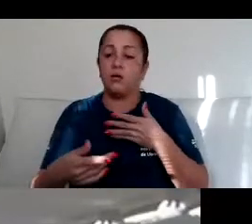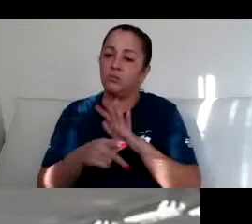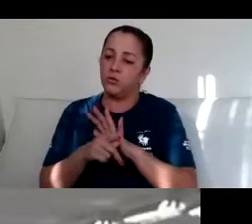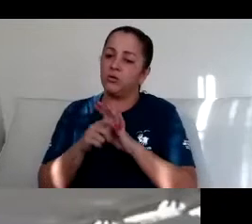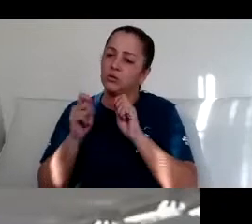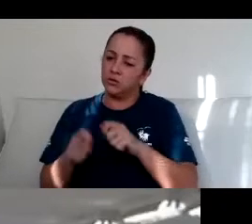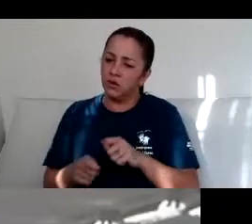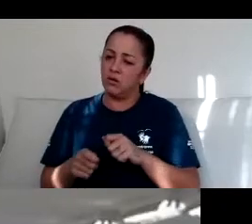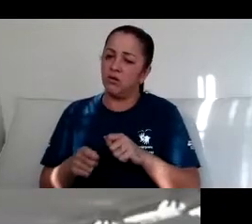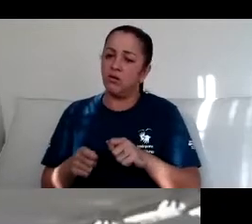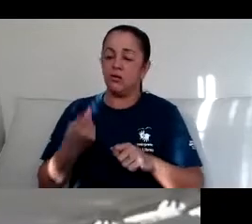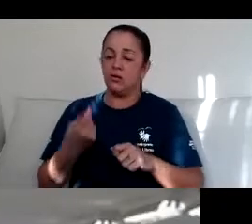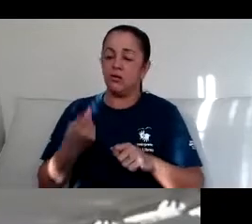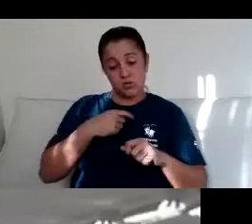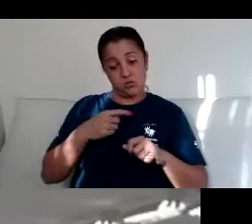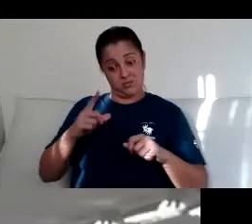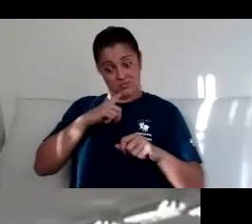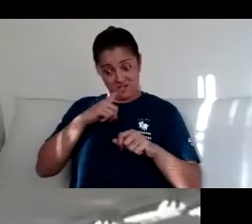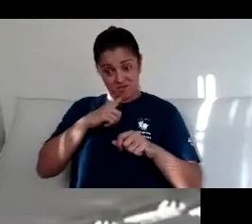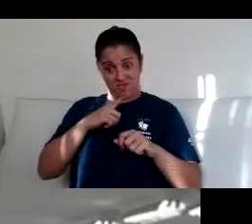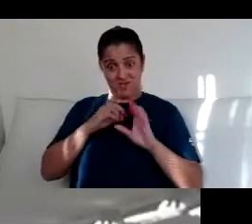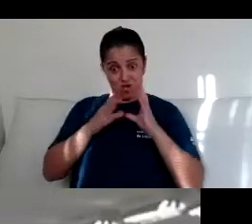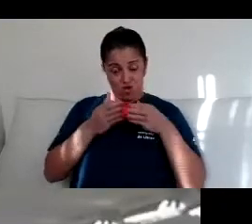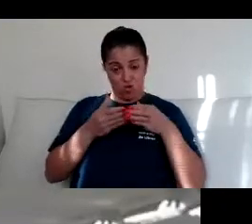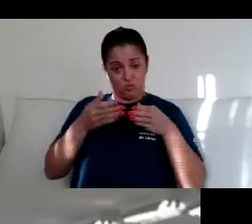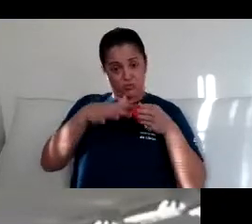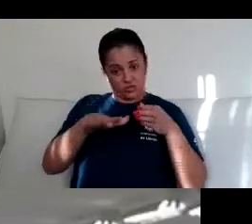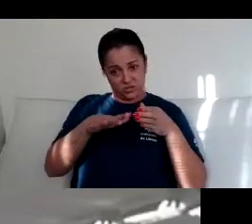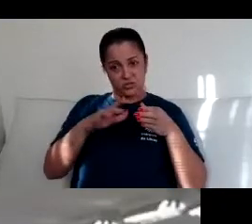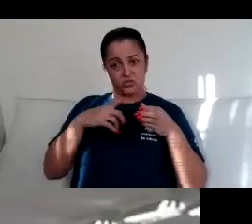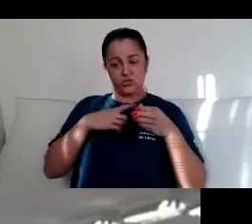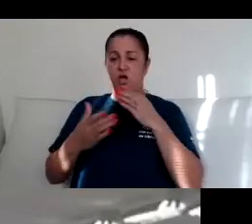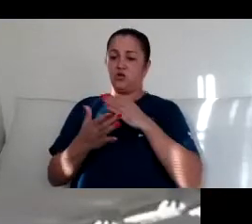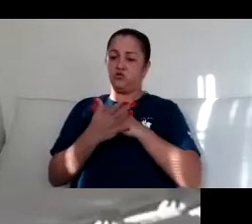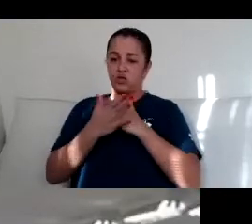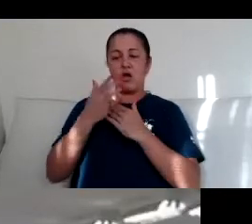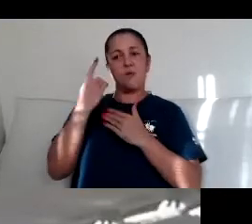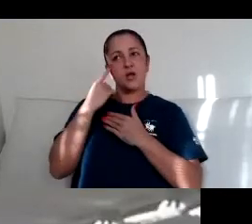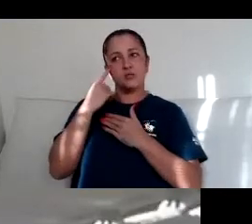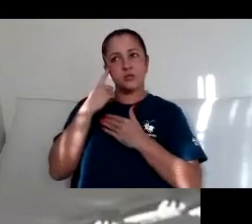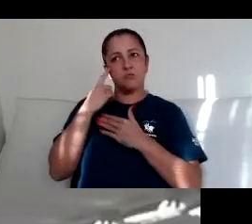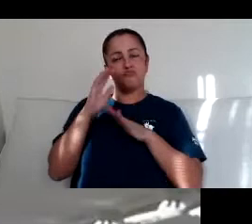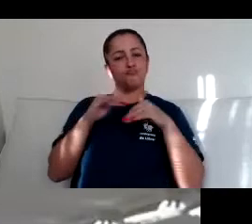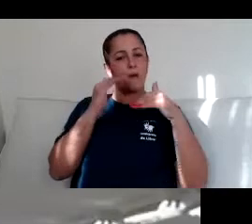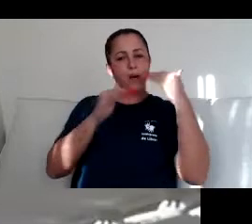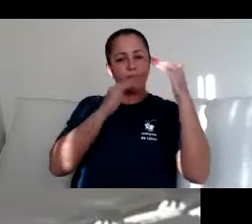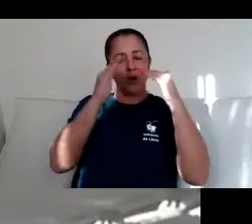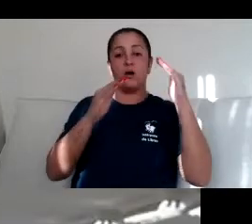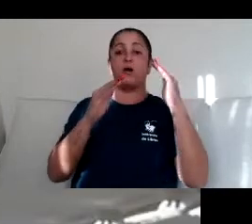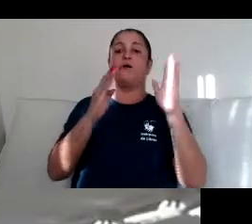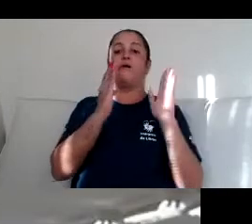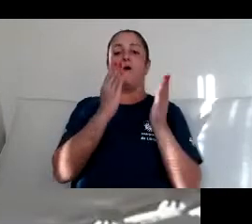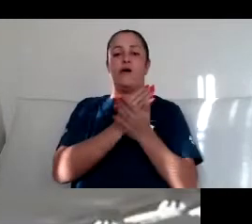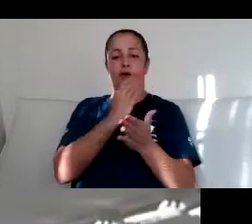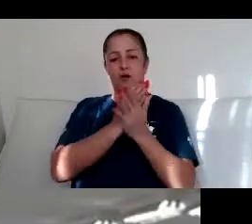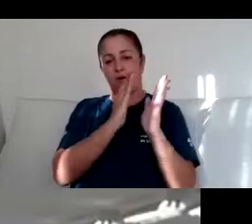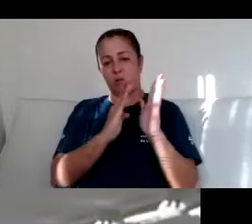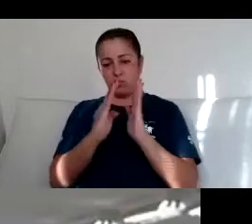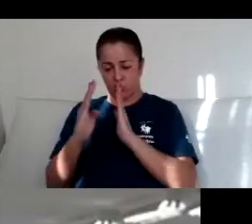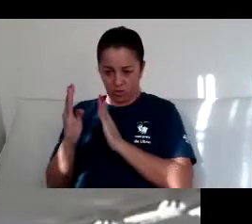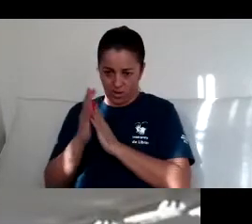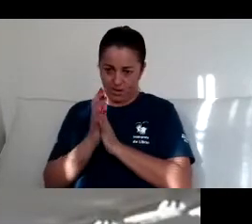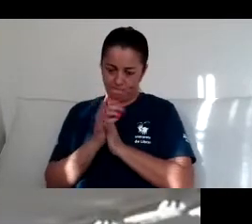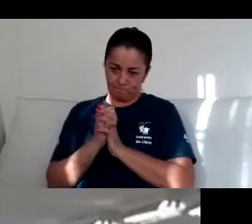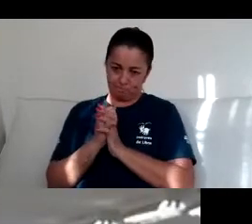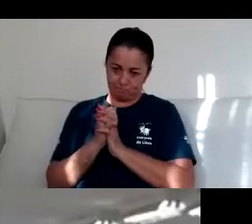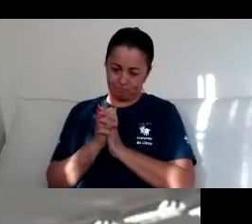a comunidade a nos ajudar a pensar a construção dessa biblioteca. Convidamos, então, a